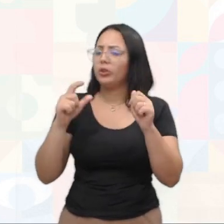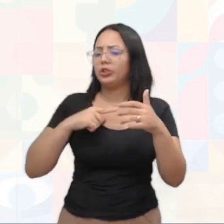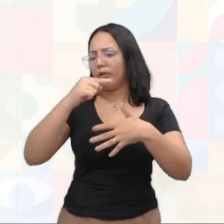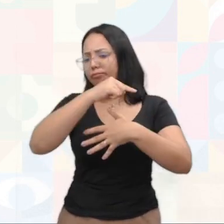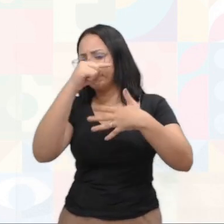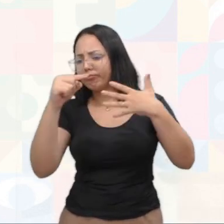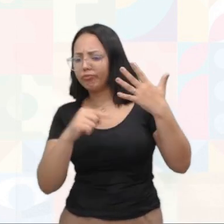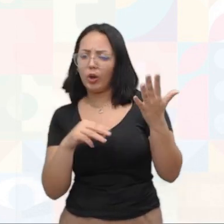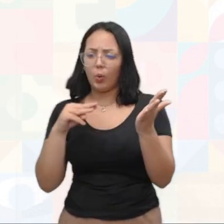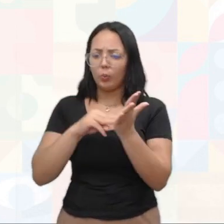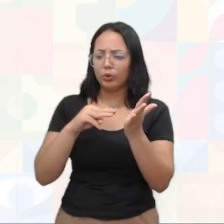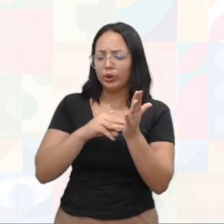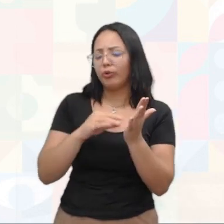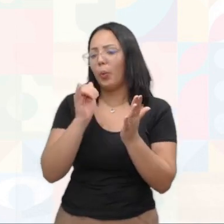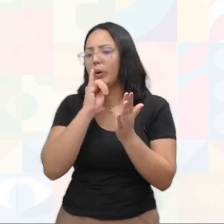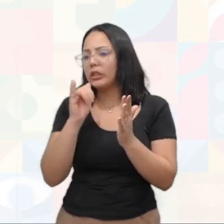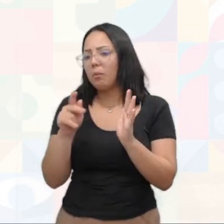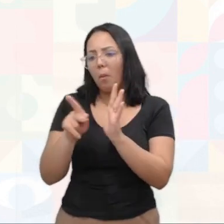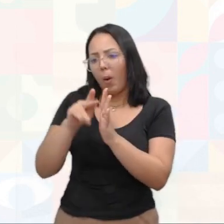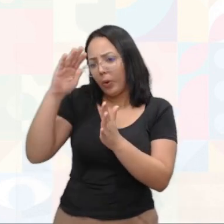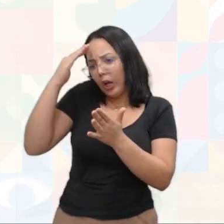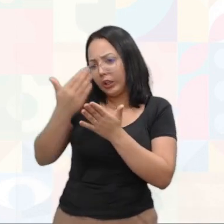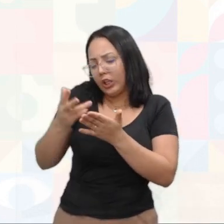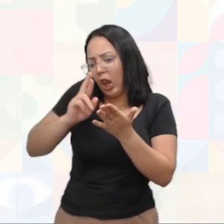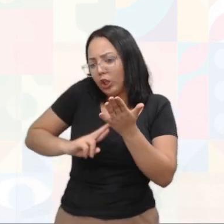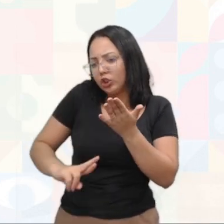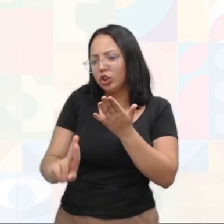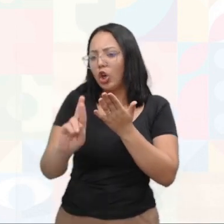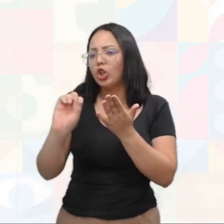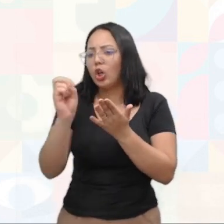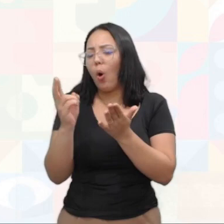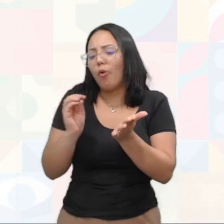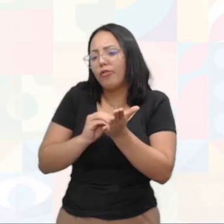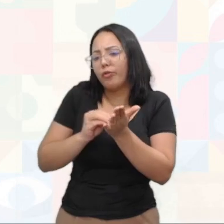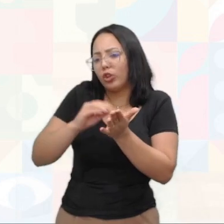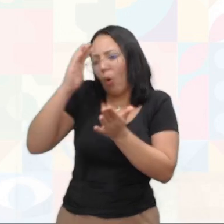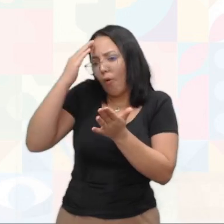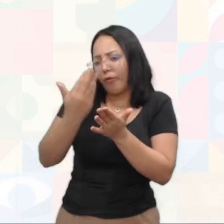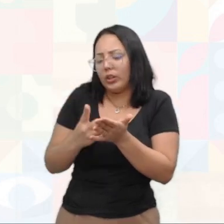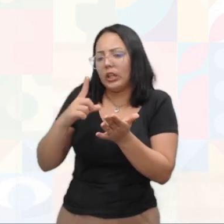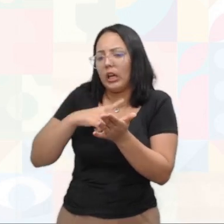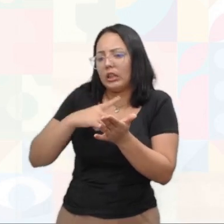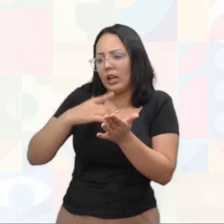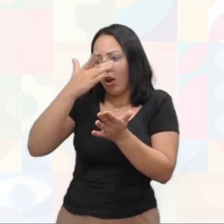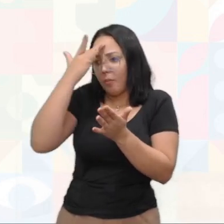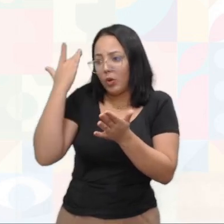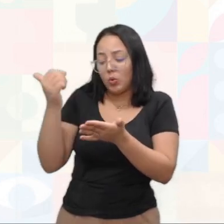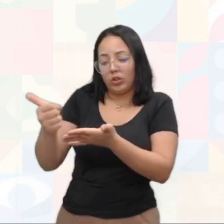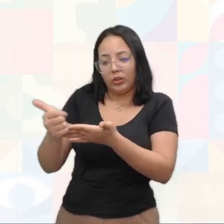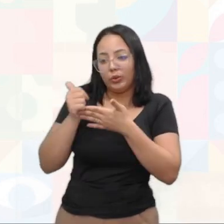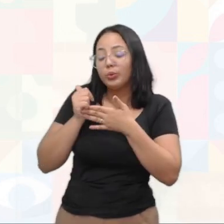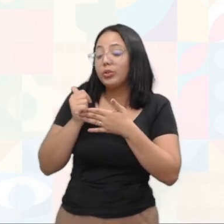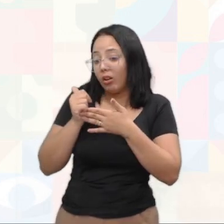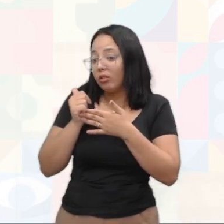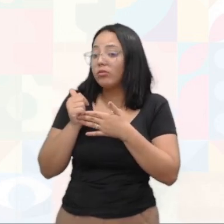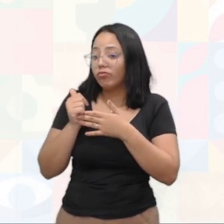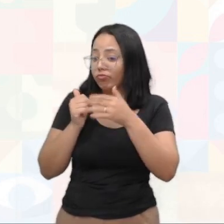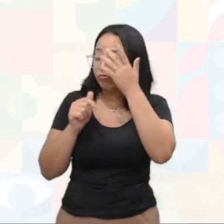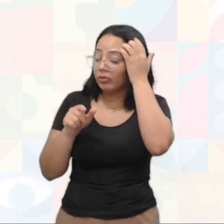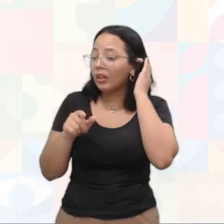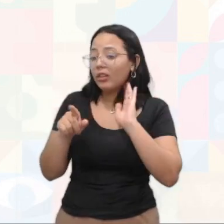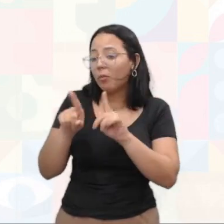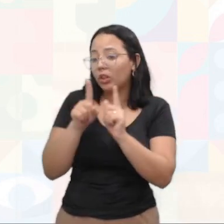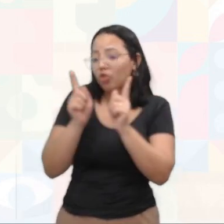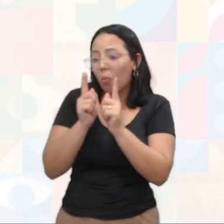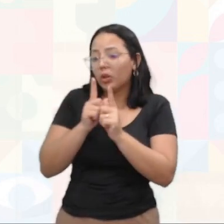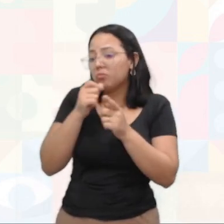motivos. Talvez pela crença religiosa dela ou pela falta de confiança que ela está tendo com o prestador de socorro que for realizar atendimento,